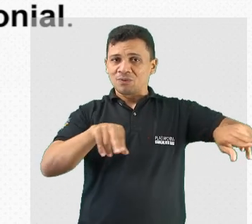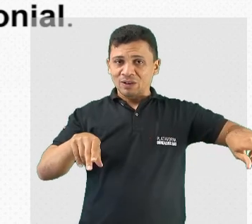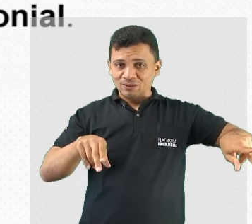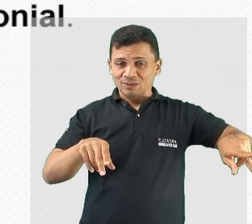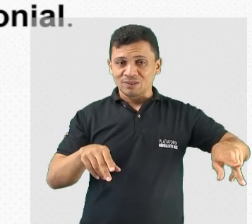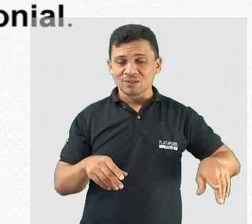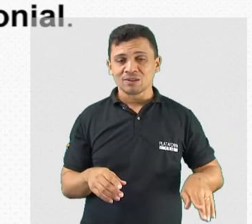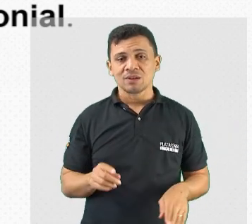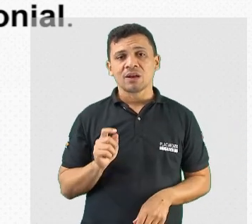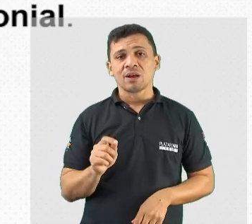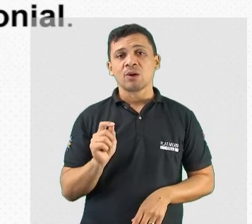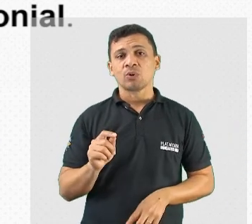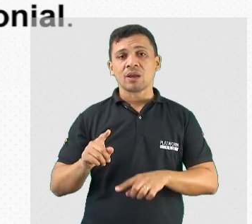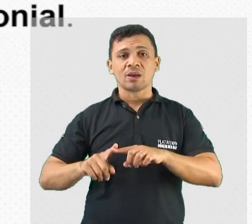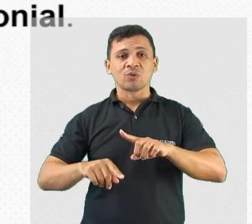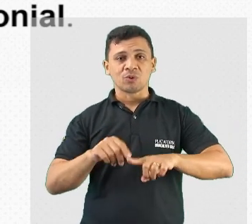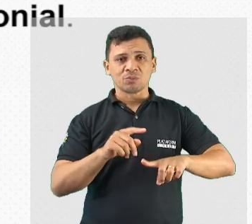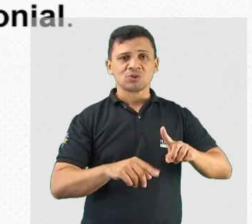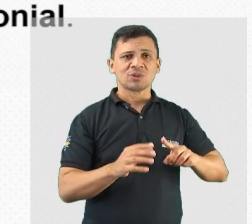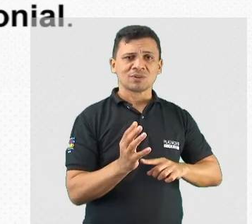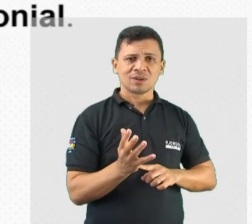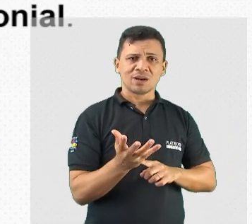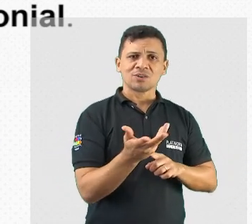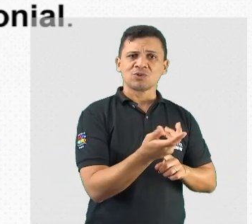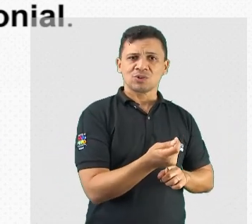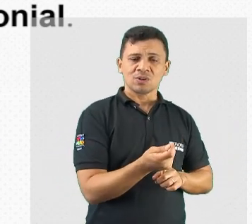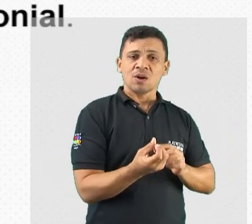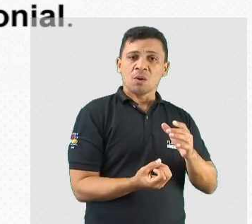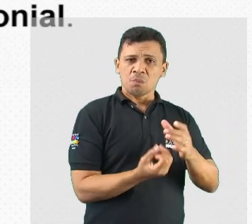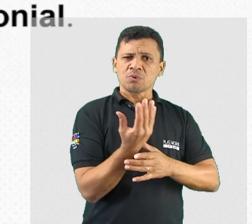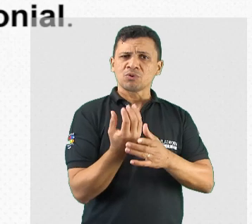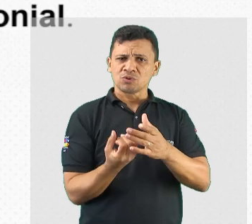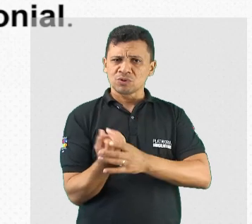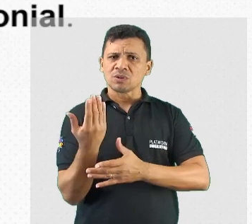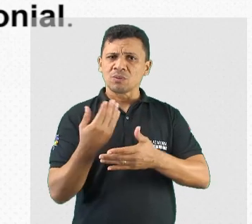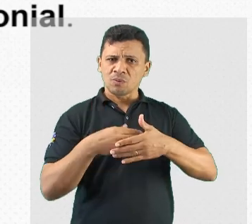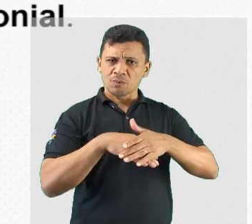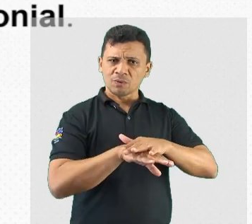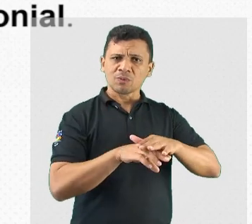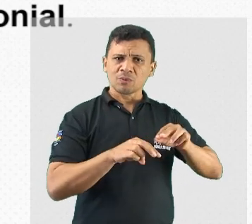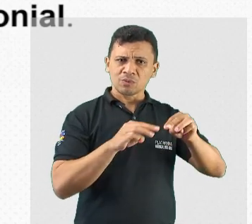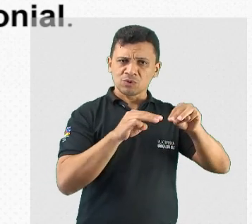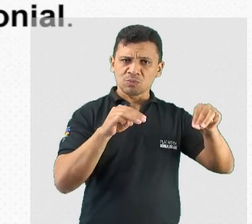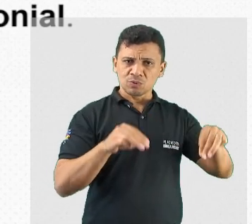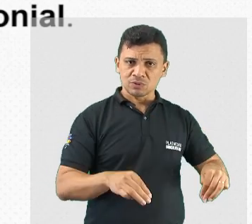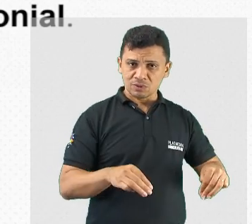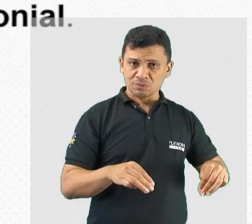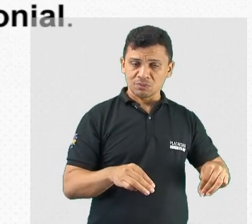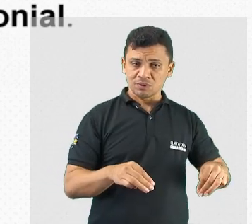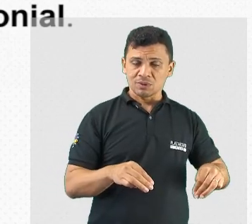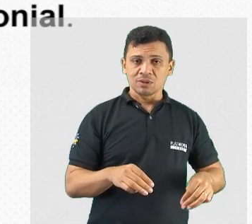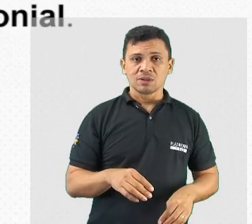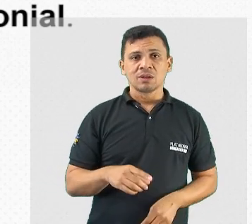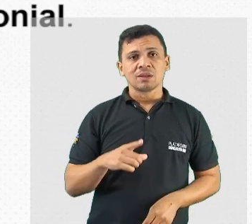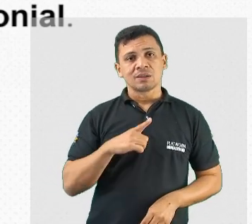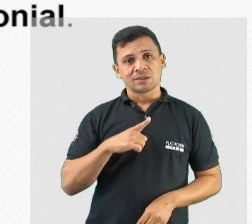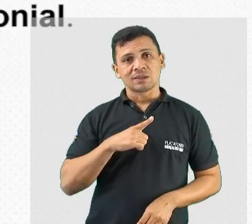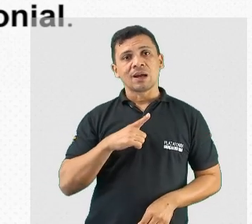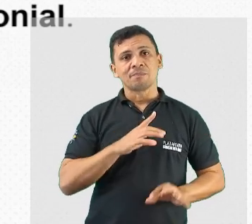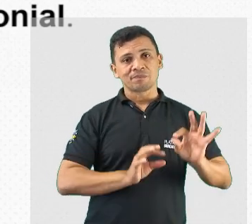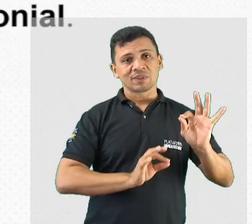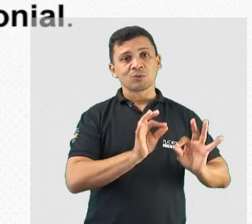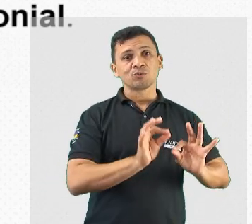exatamente de quê? De objetos artísticos que foram produzidos para museus. Bom, é esse processo que ainda está em construção,